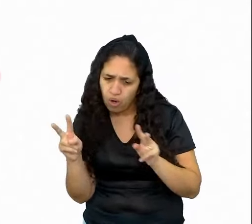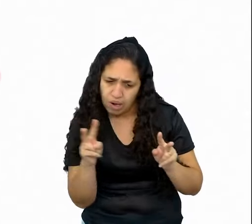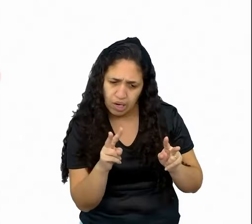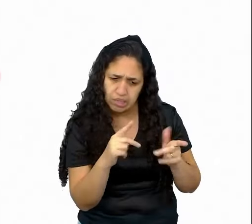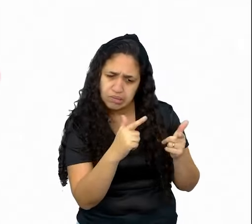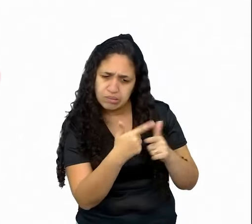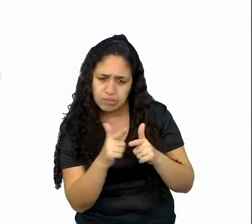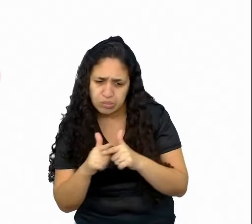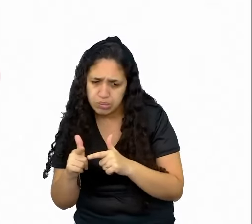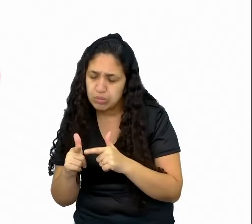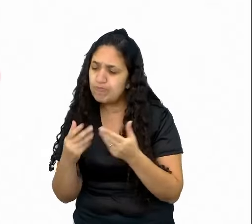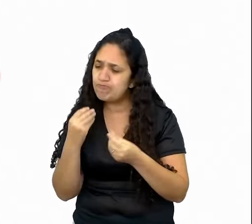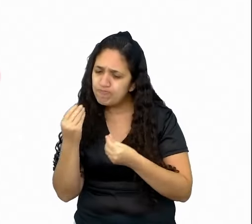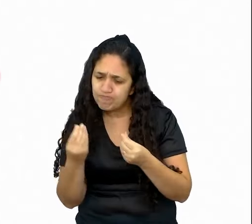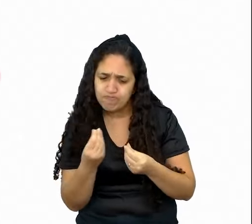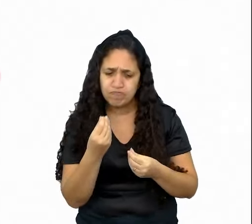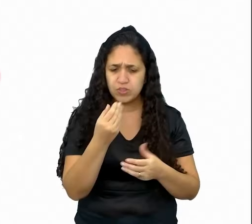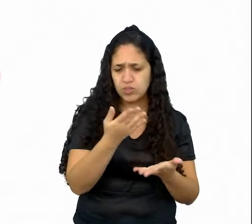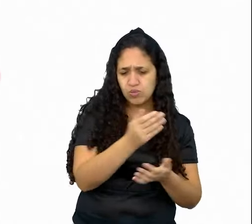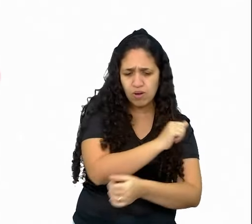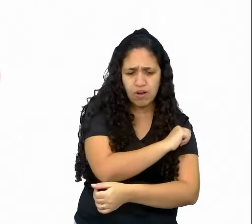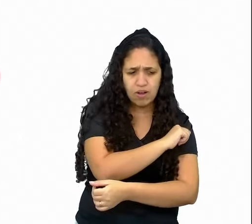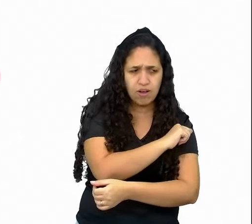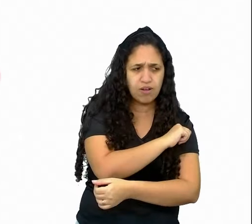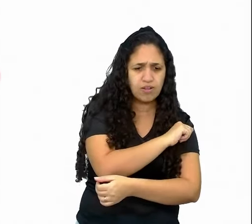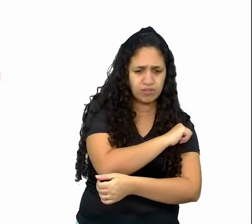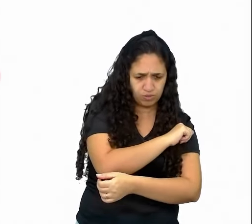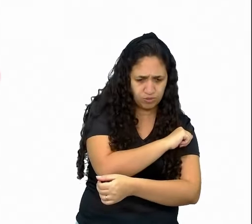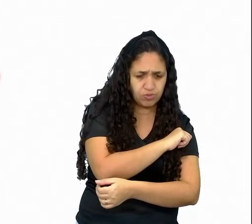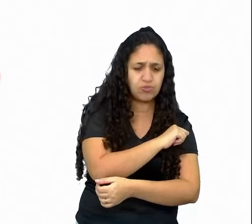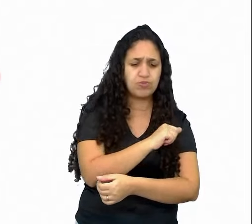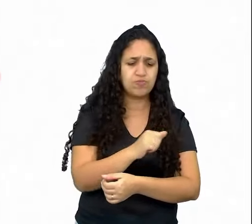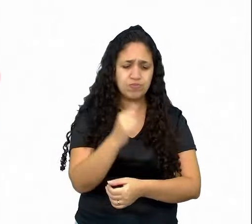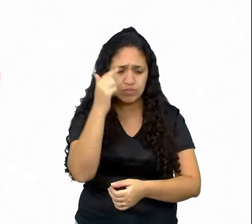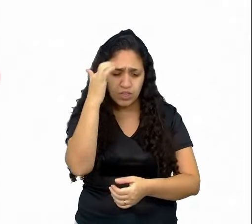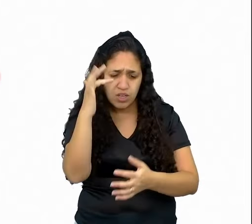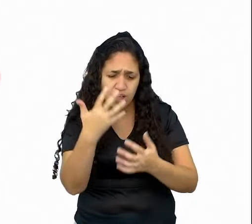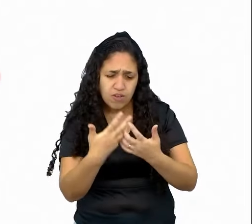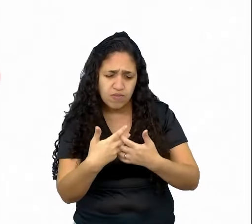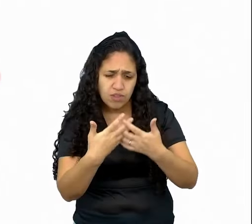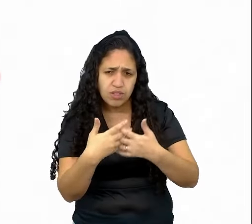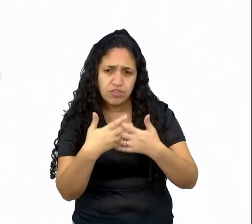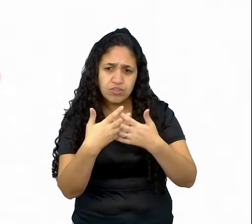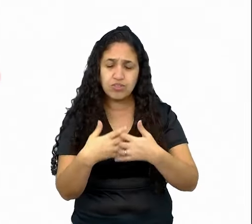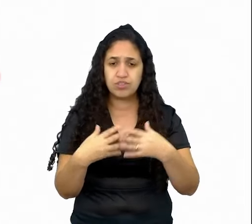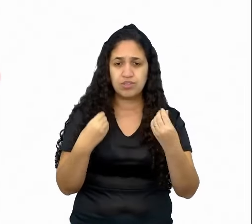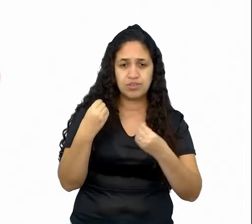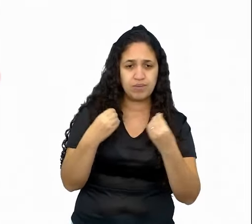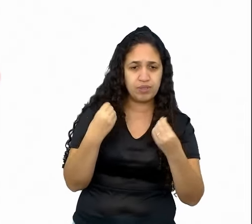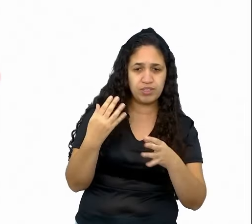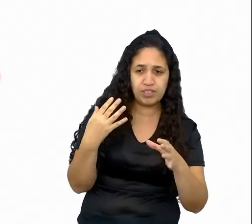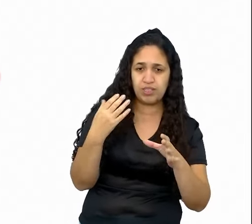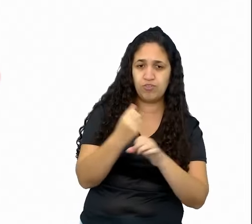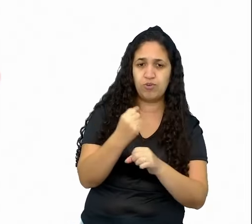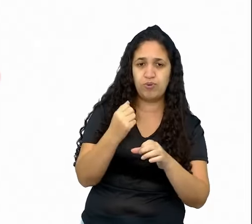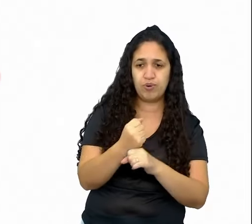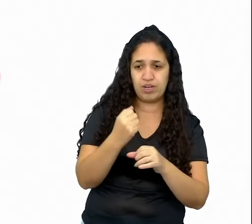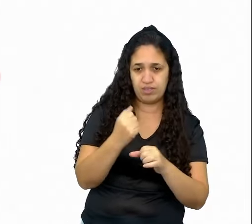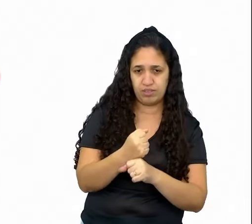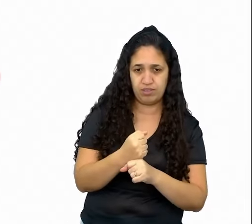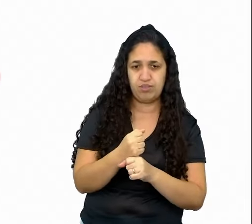gente faça, que o aluno consiga elaborar situações problemas que envolvam o cálculo de medidas diárias, de